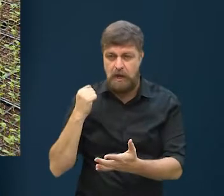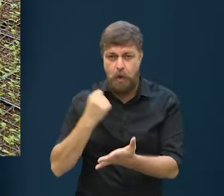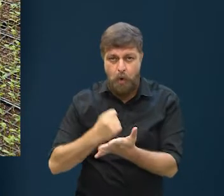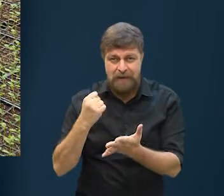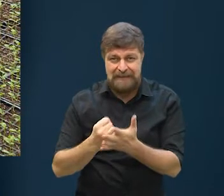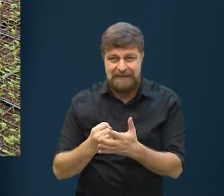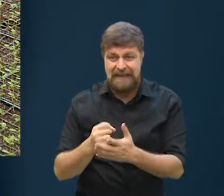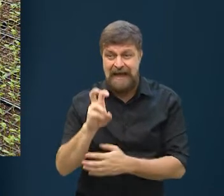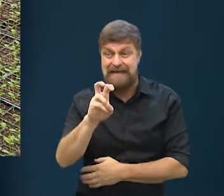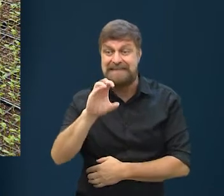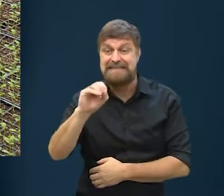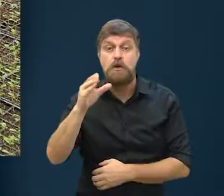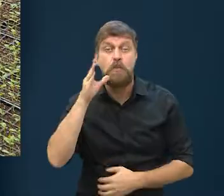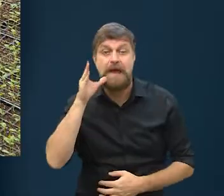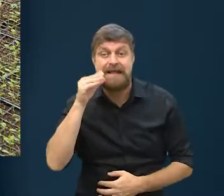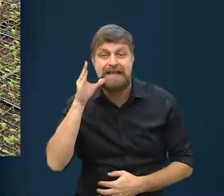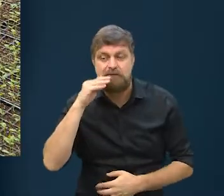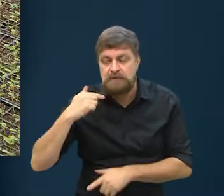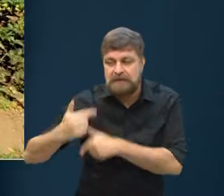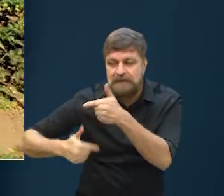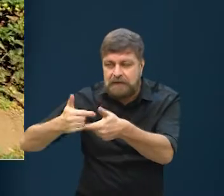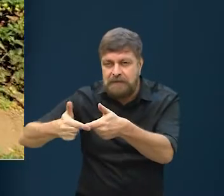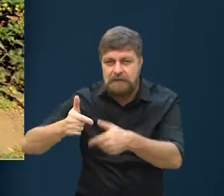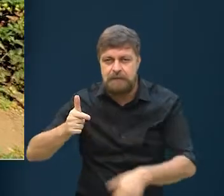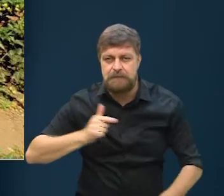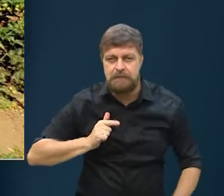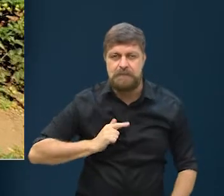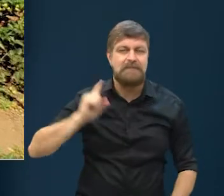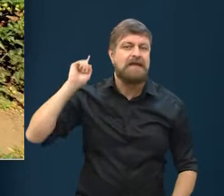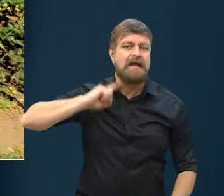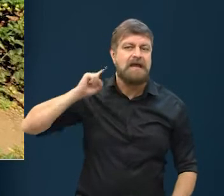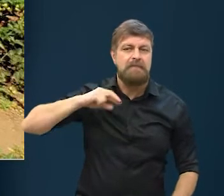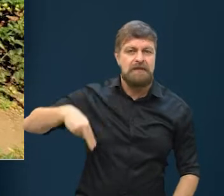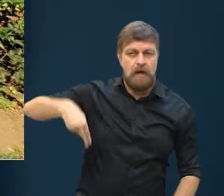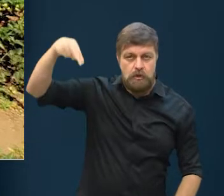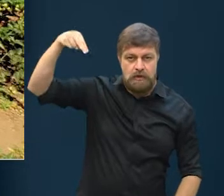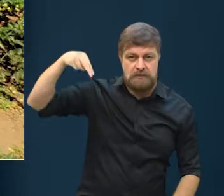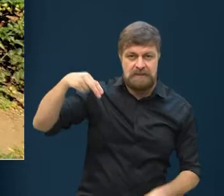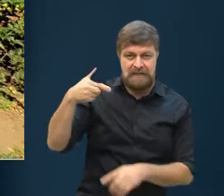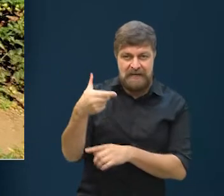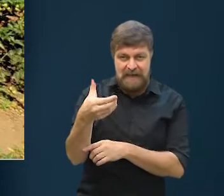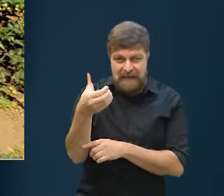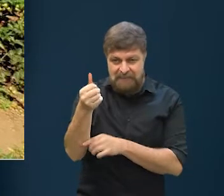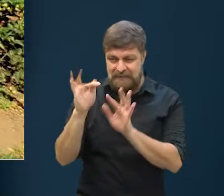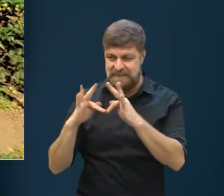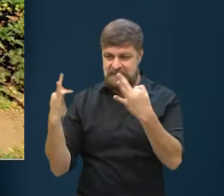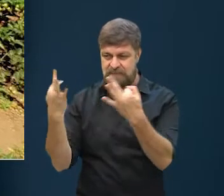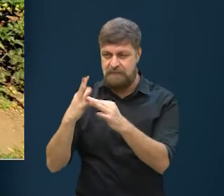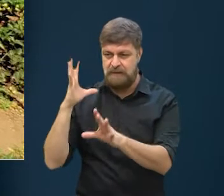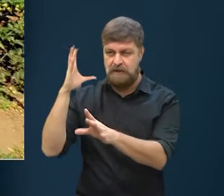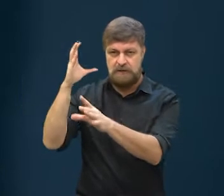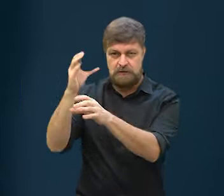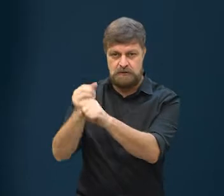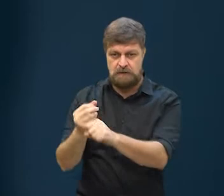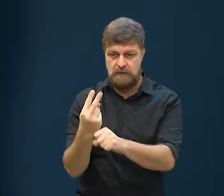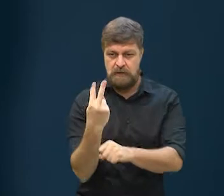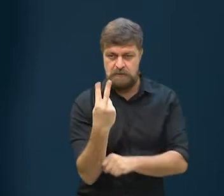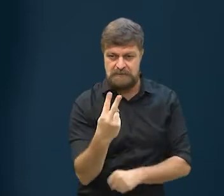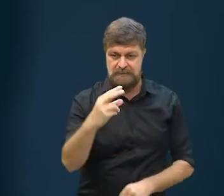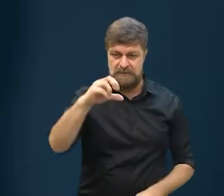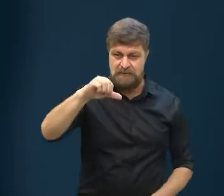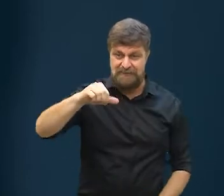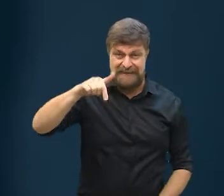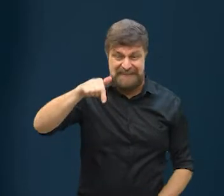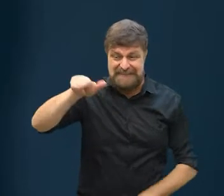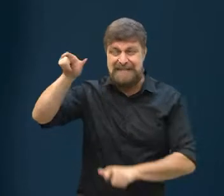aí quase 50 funcionários. Temos no norte de Minas 26 famílias, que ao todo somam